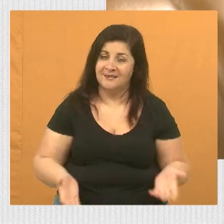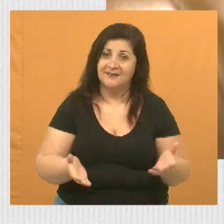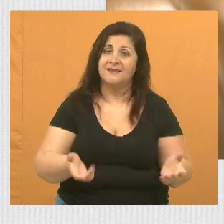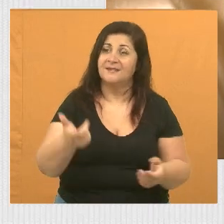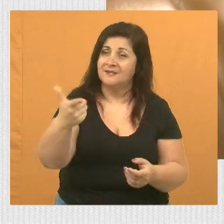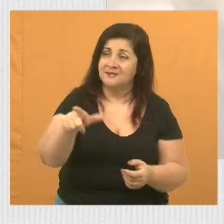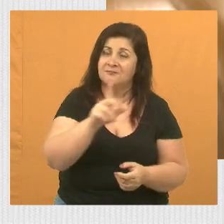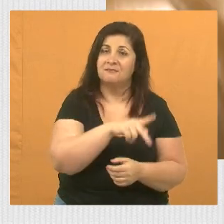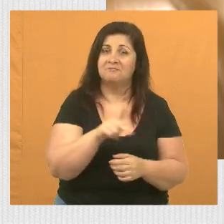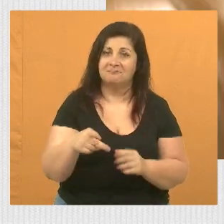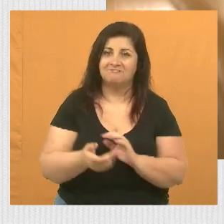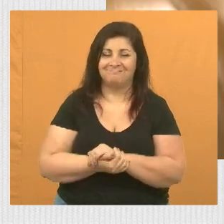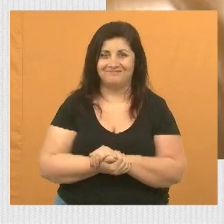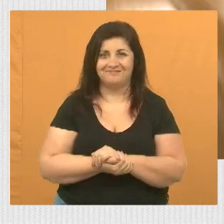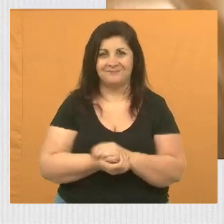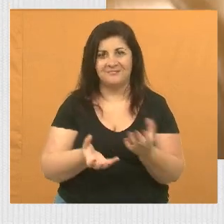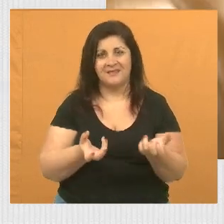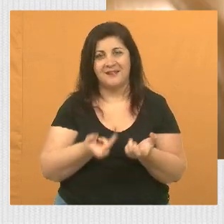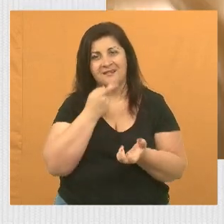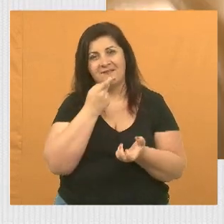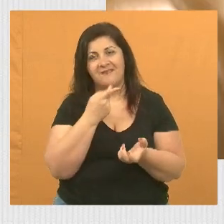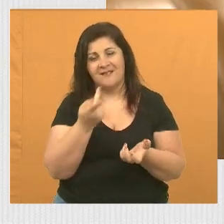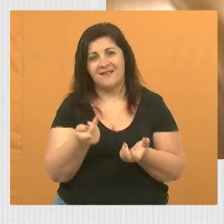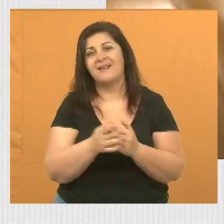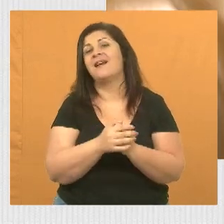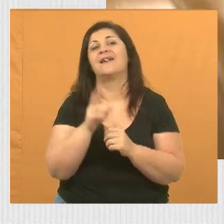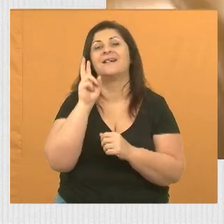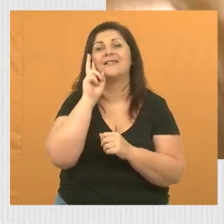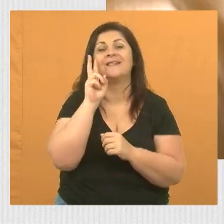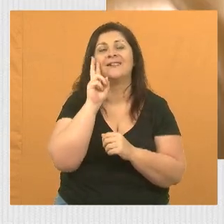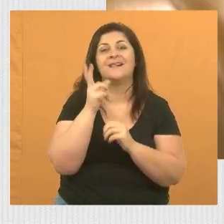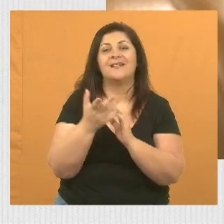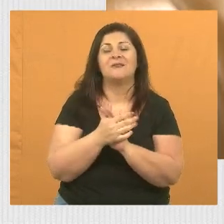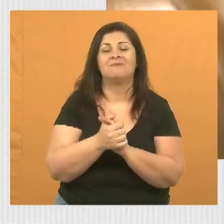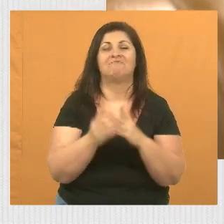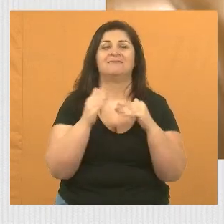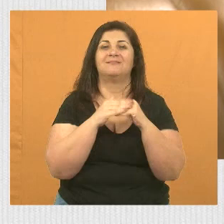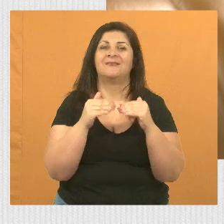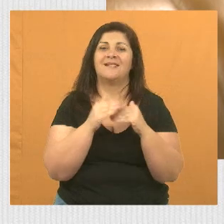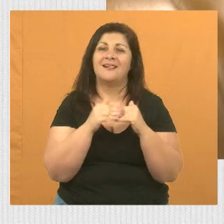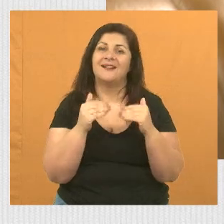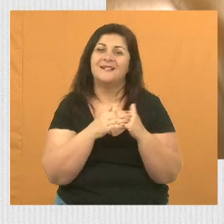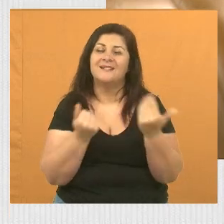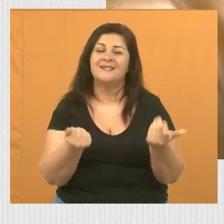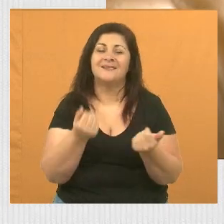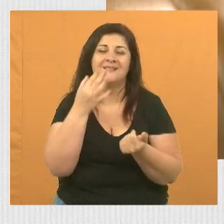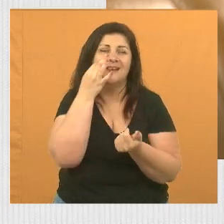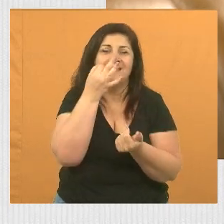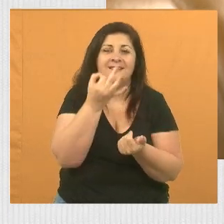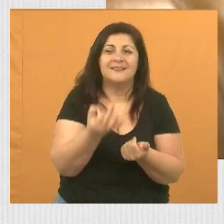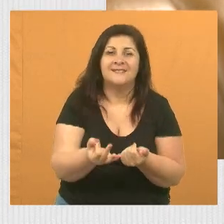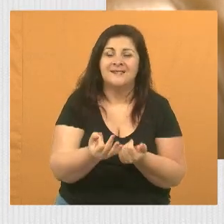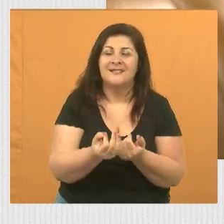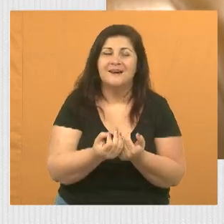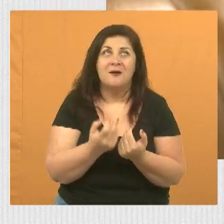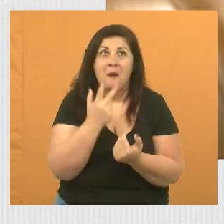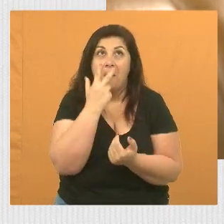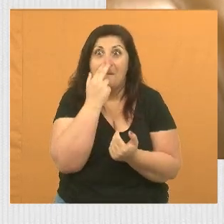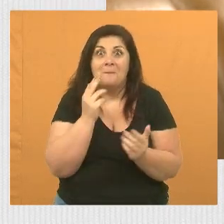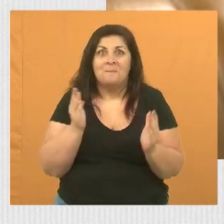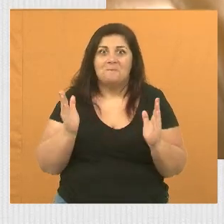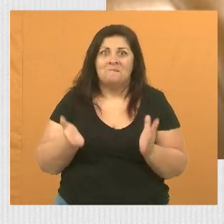demais professores também. Eu queria dizer para ela que eu lembro daquele carinho dela, daquela atenção dela, como se fosse